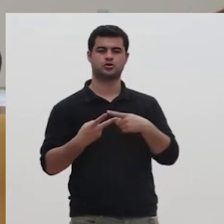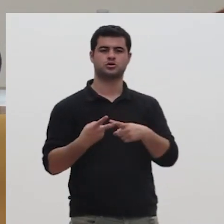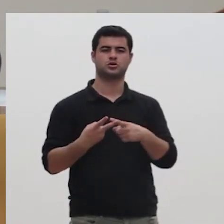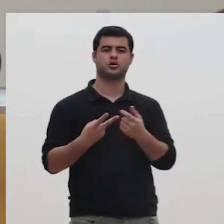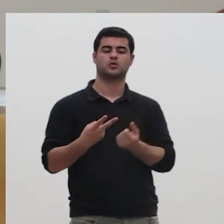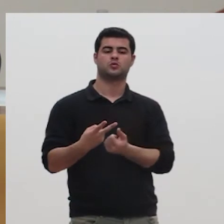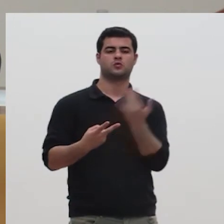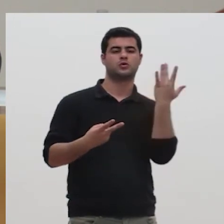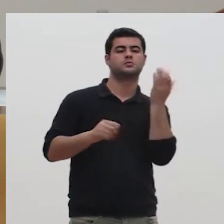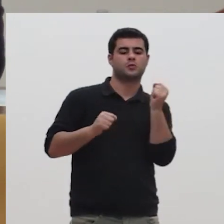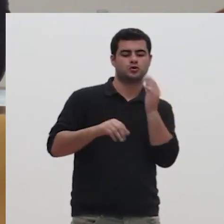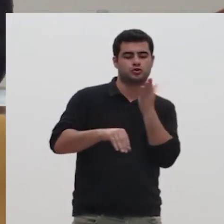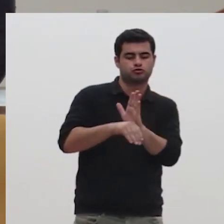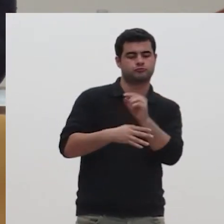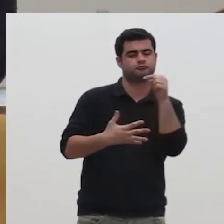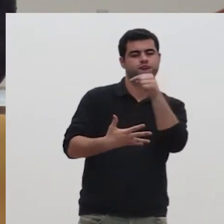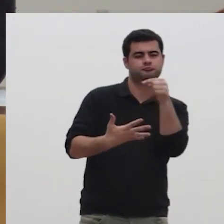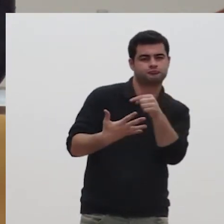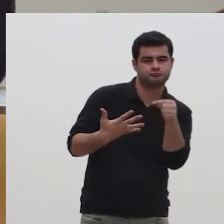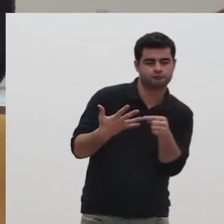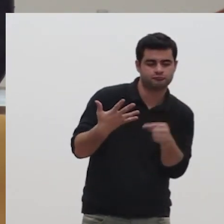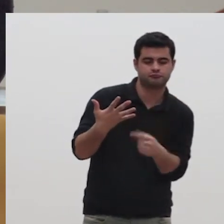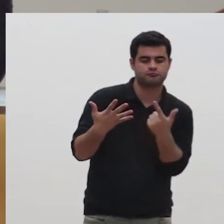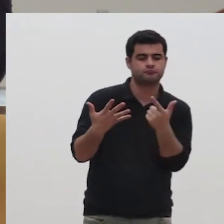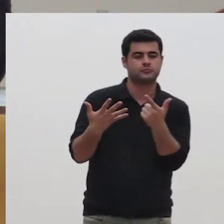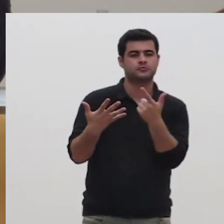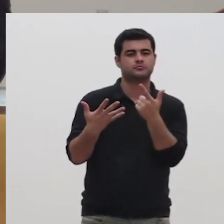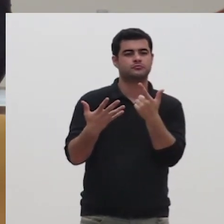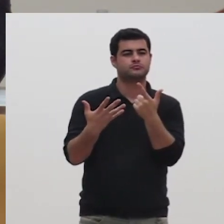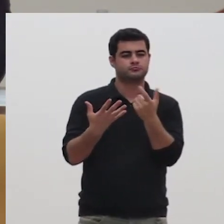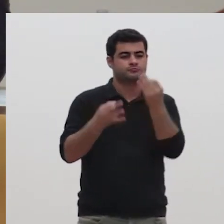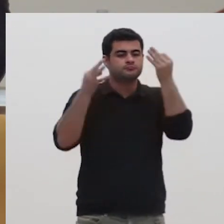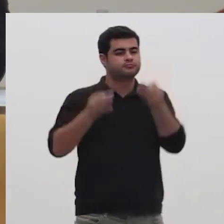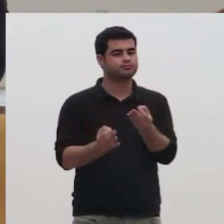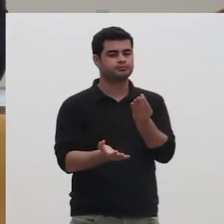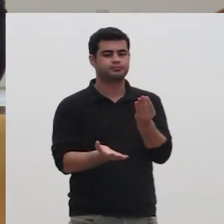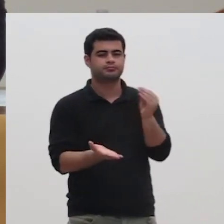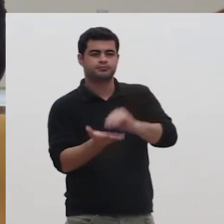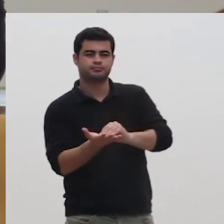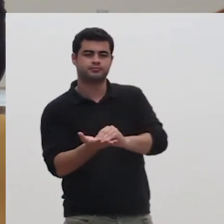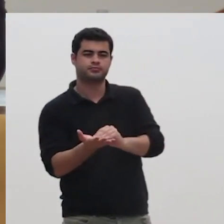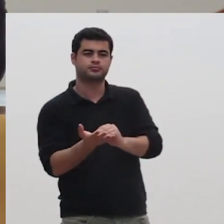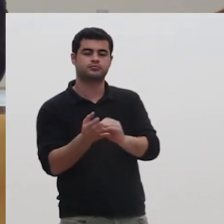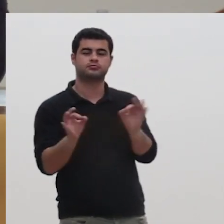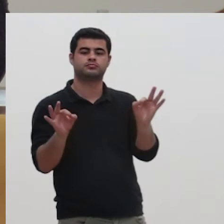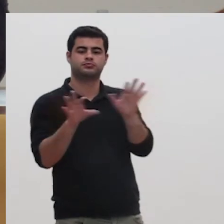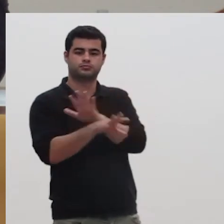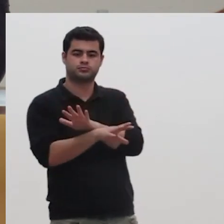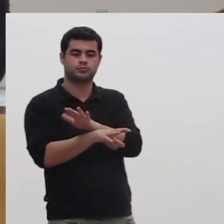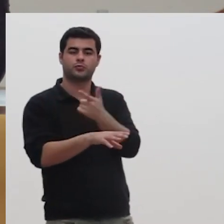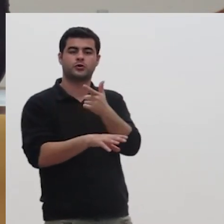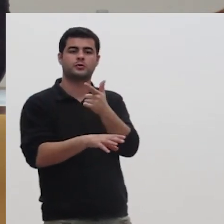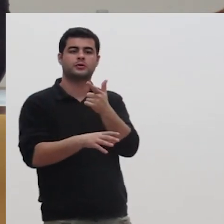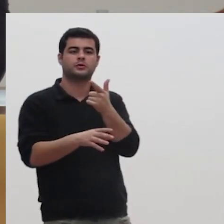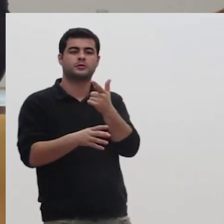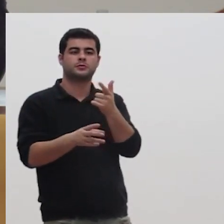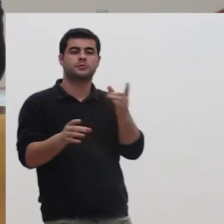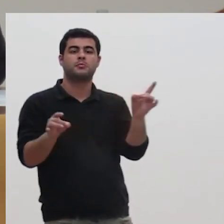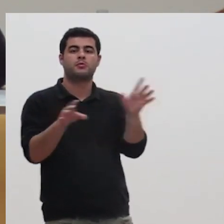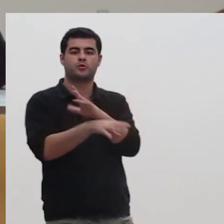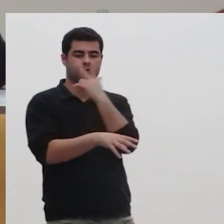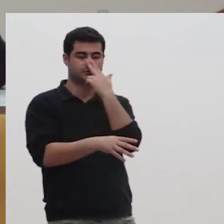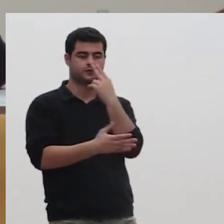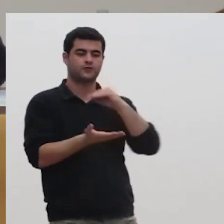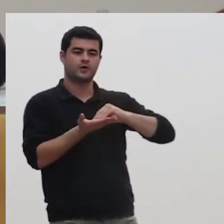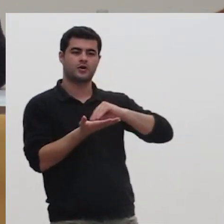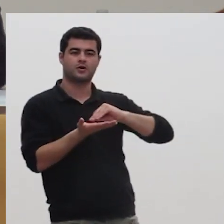que ele pode dar para a prefeitura, ele não consegue contratualizar no topo da sua capacidade. Então, ele não capta tudo aquilo que ele poderia. Então,